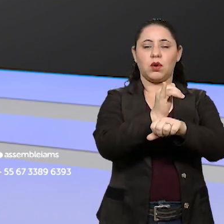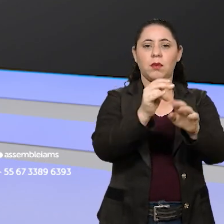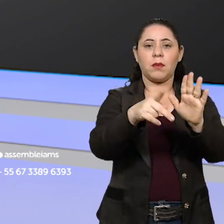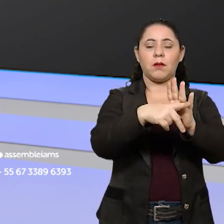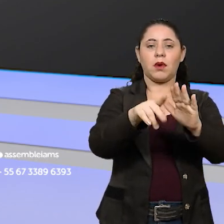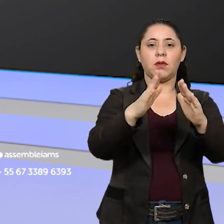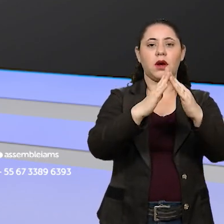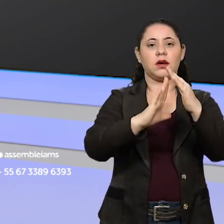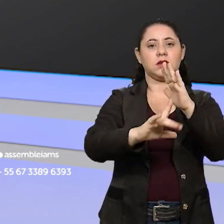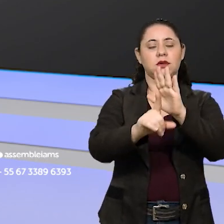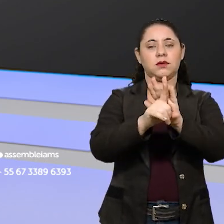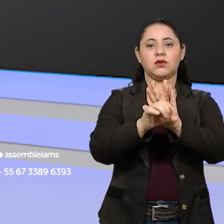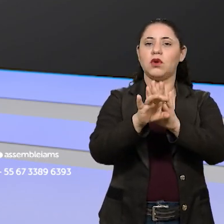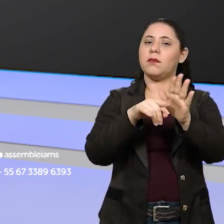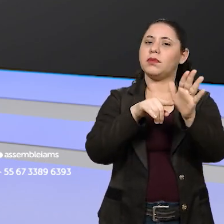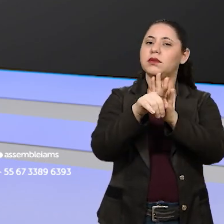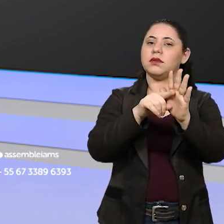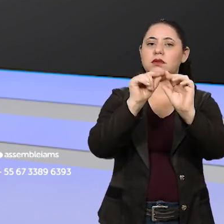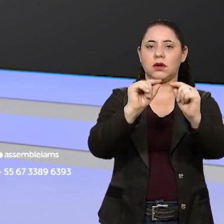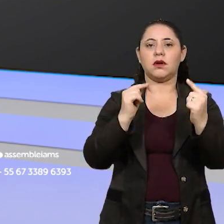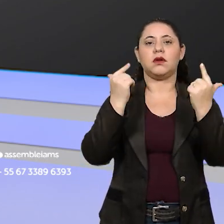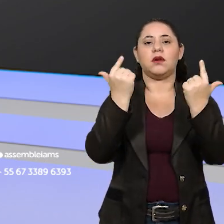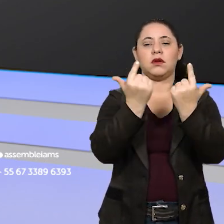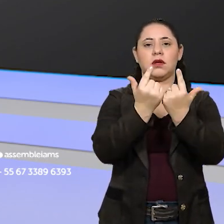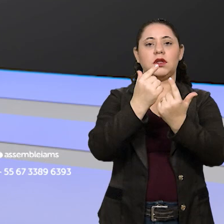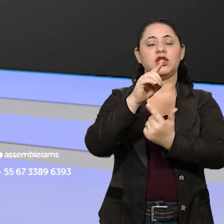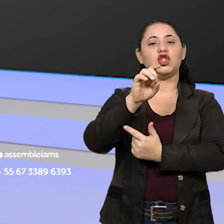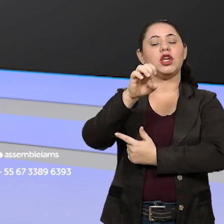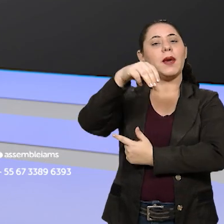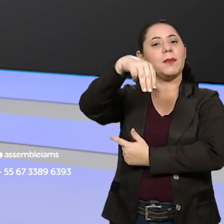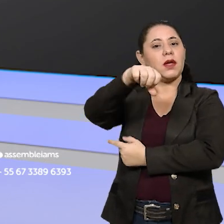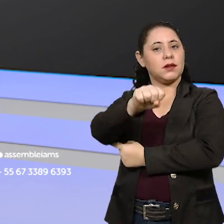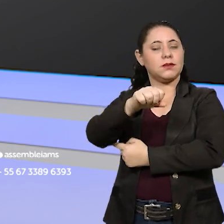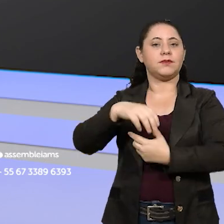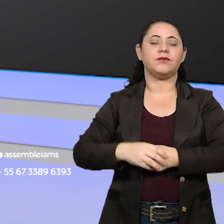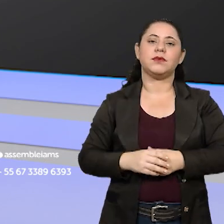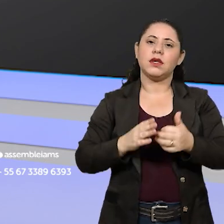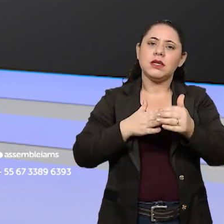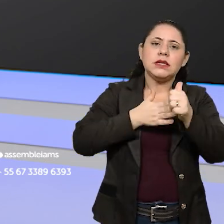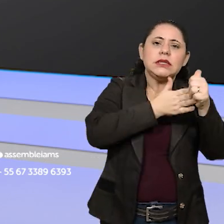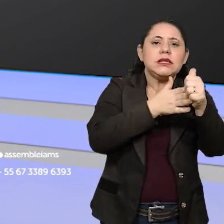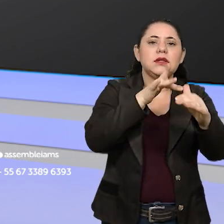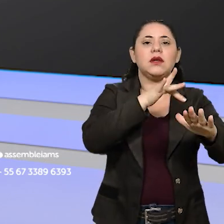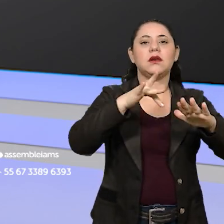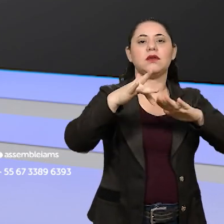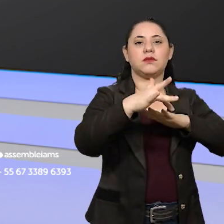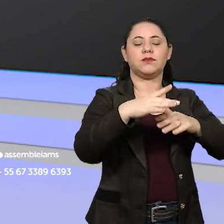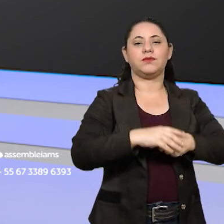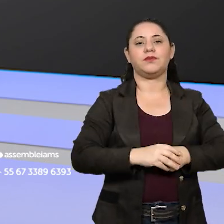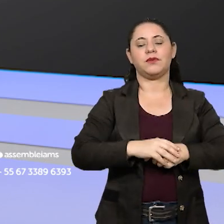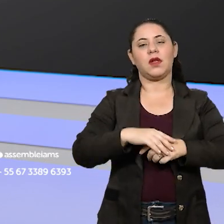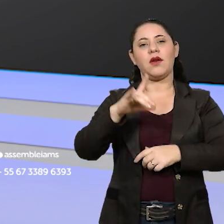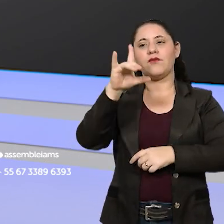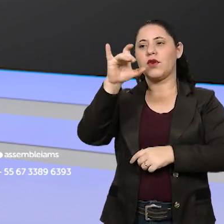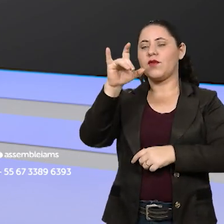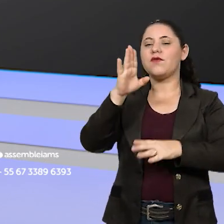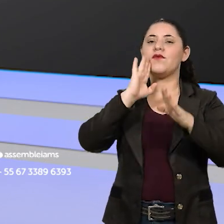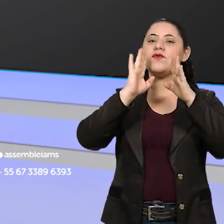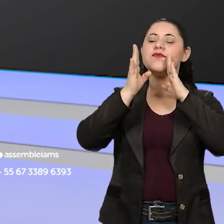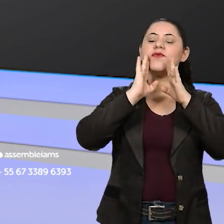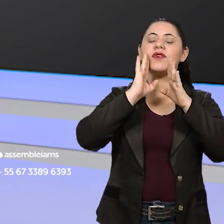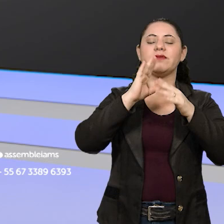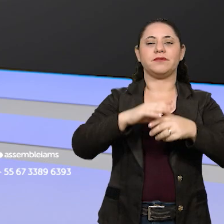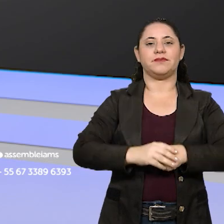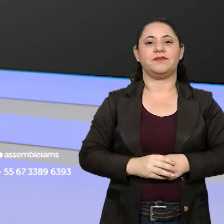no YouTube da Casa de Leis. Basta pesquisar por Assembleia Legislativa de MS. Siga nossas redes sociais,